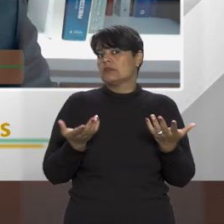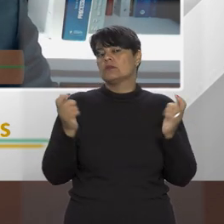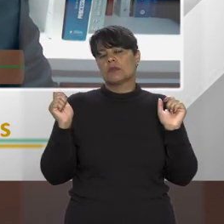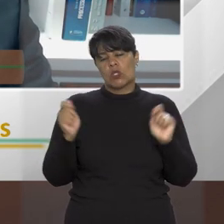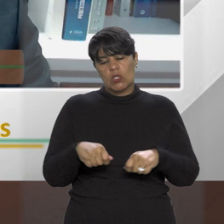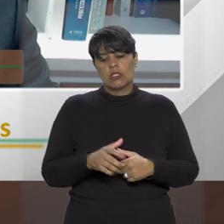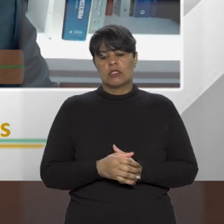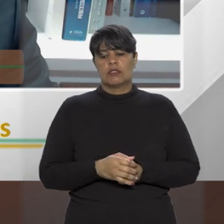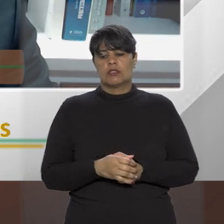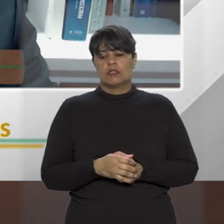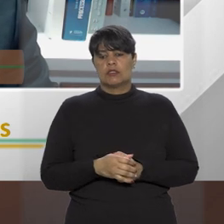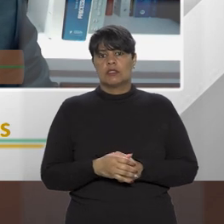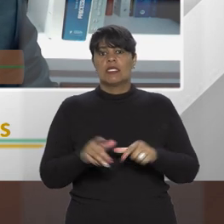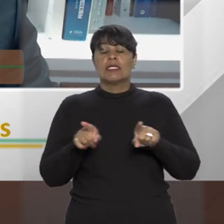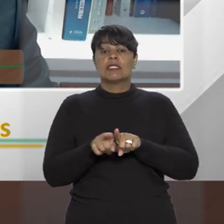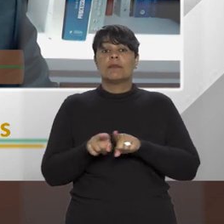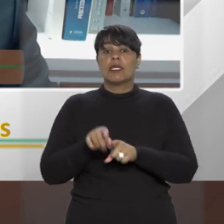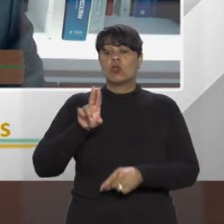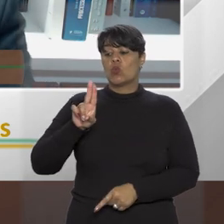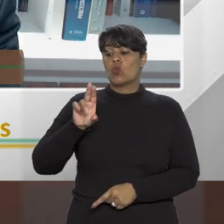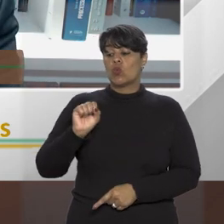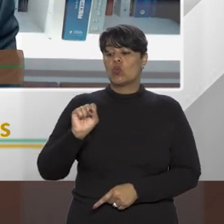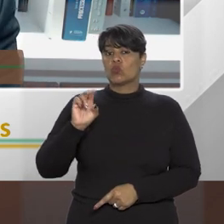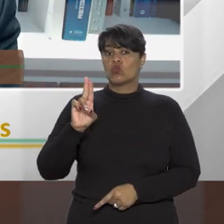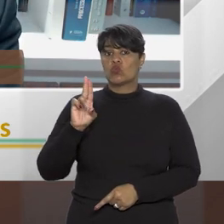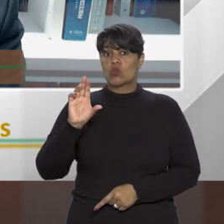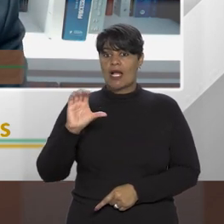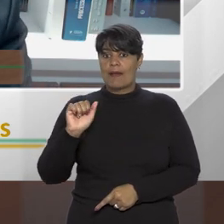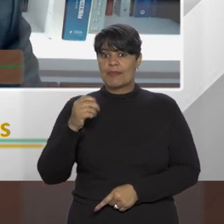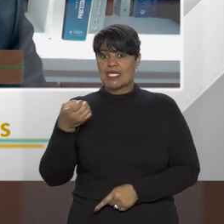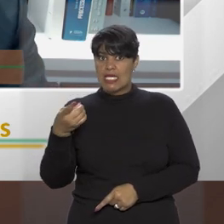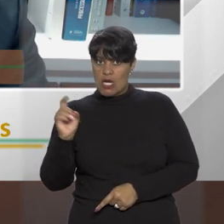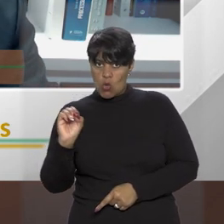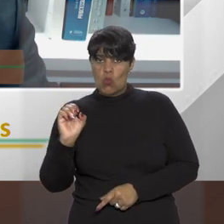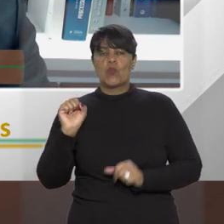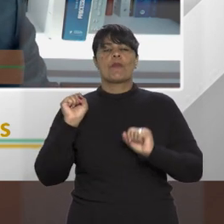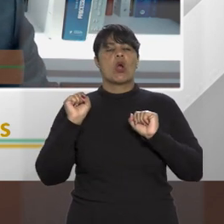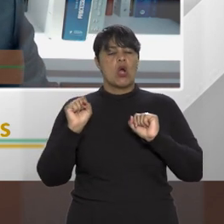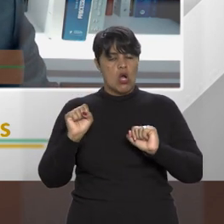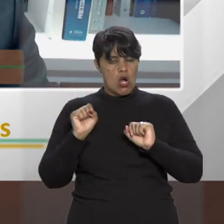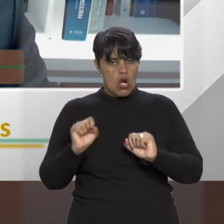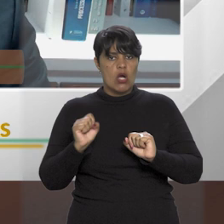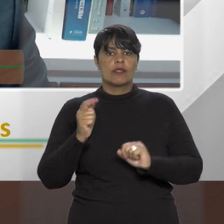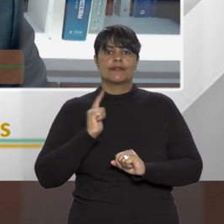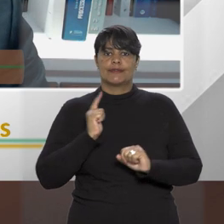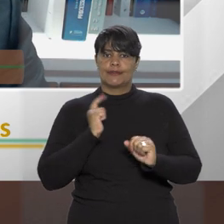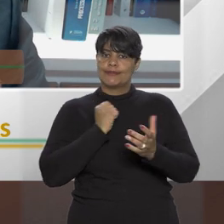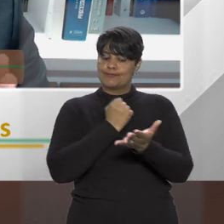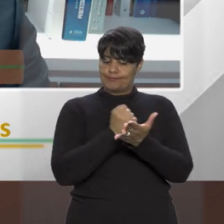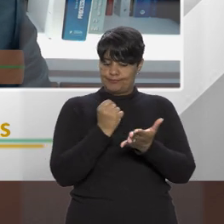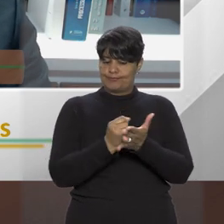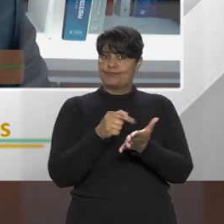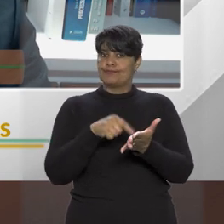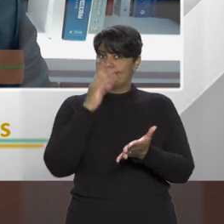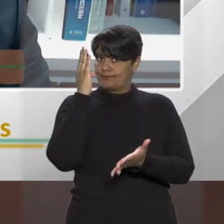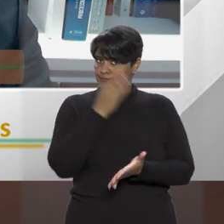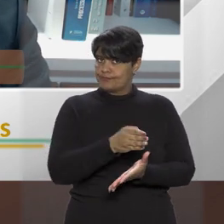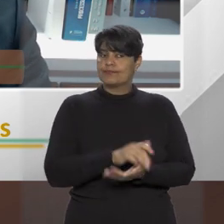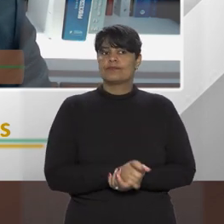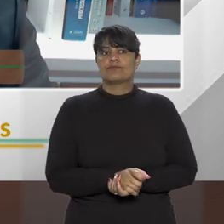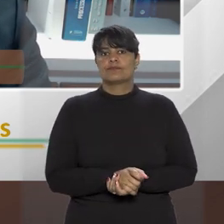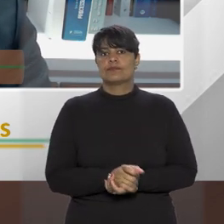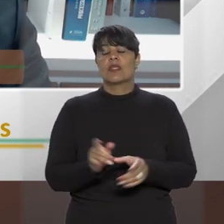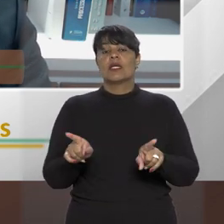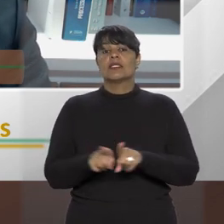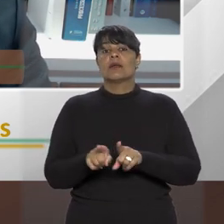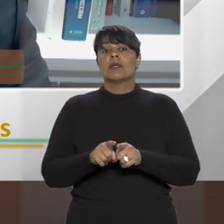está no 216-A da 6.573. Homologação de penhor legal extrajudicial, artigo 703, parágrafo